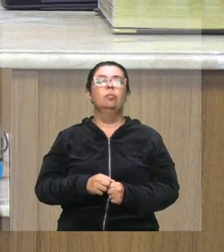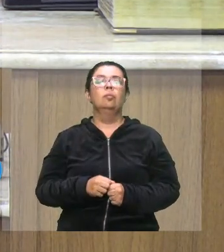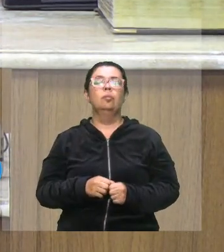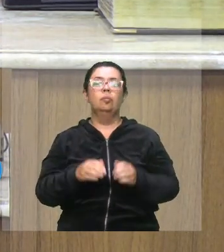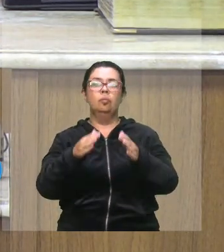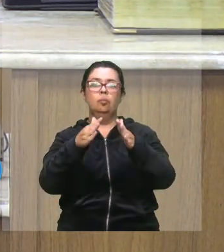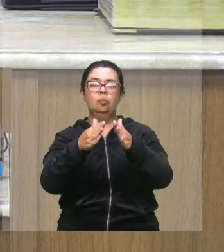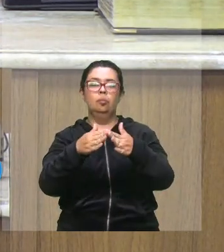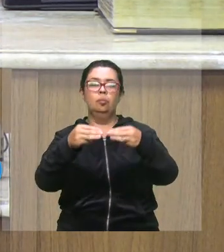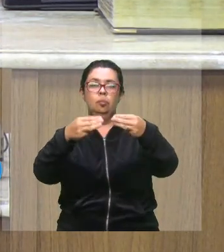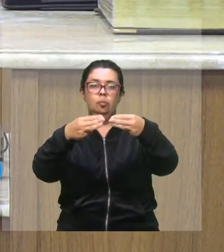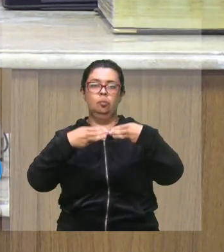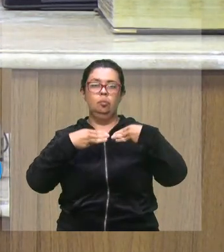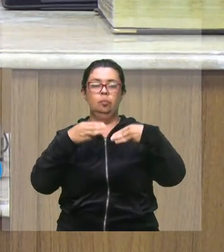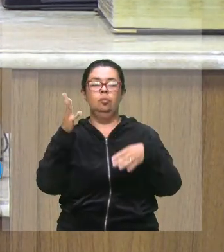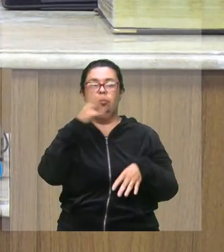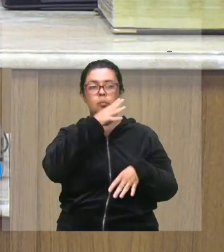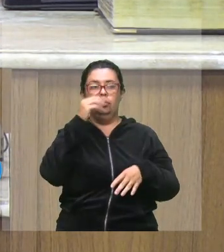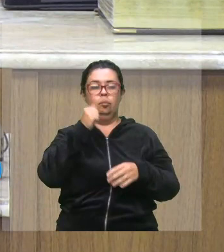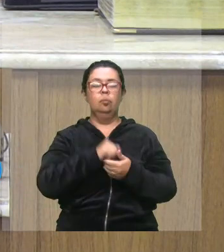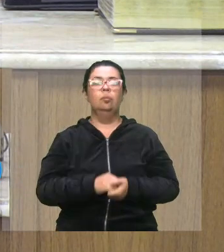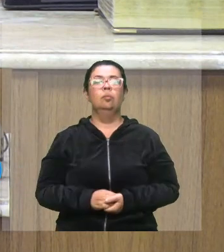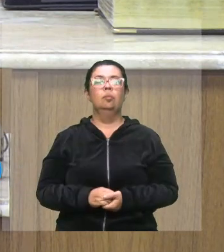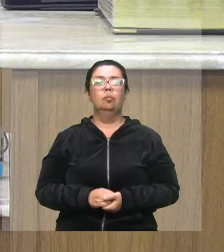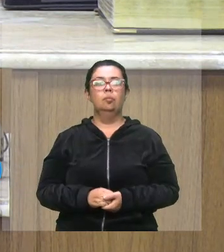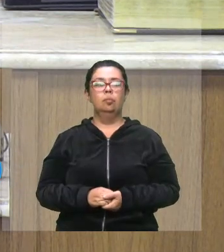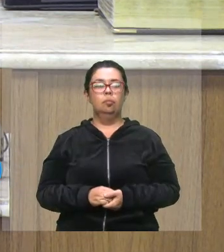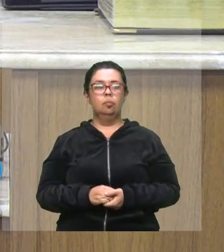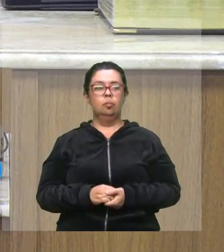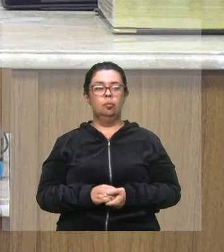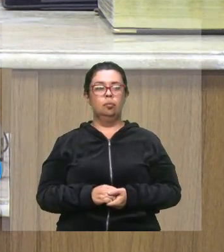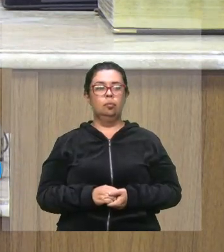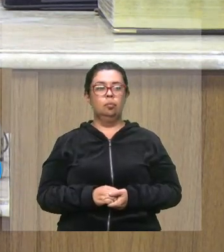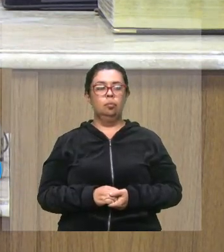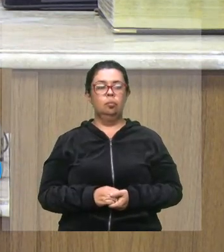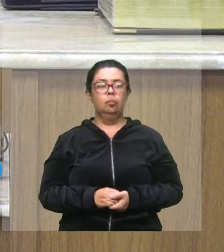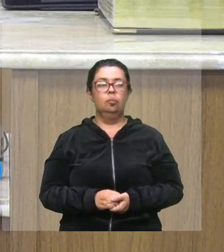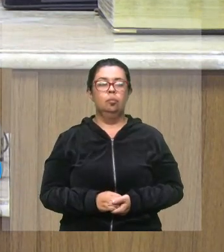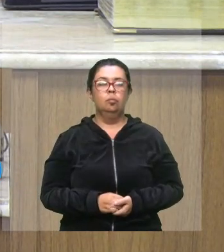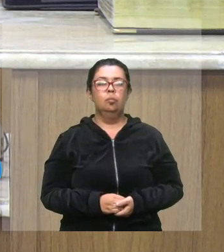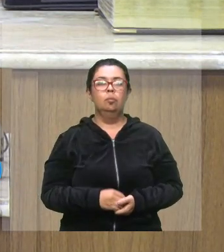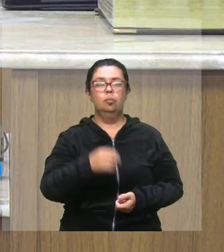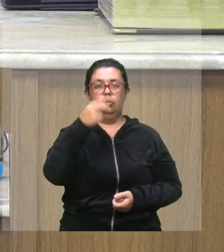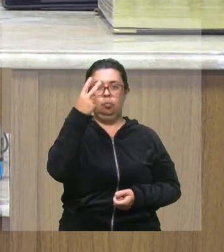na 10ª sessão ordinária, em 1/4/2024. A moção número